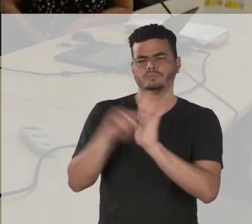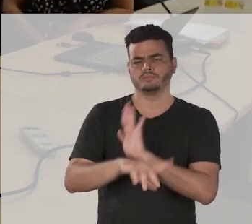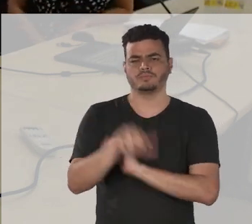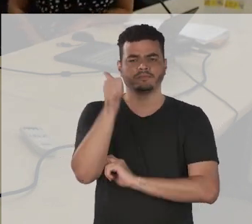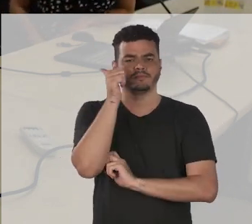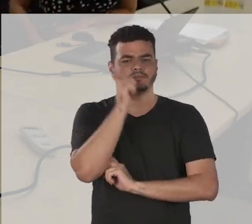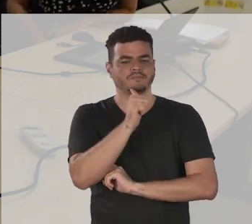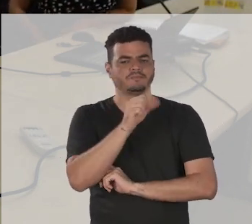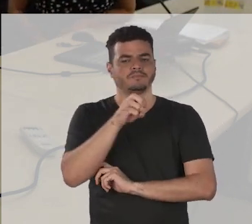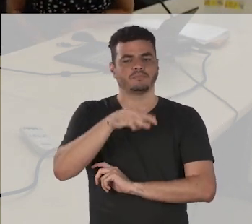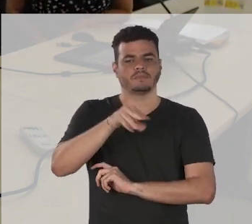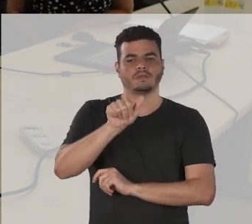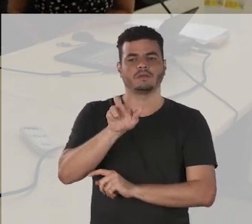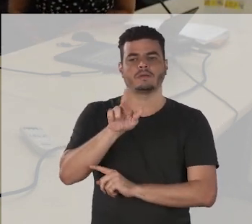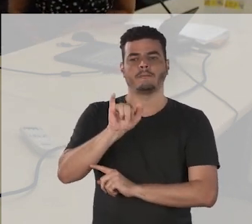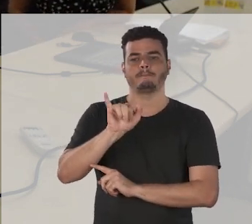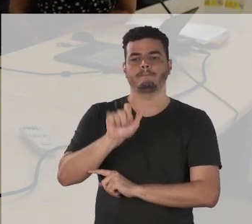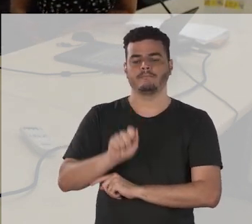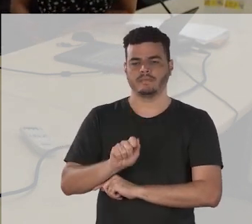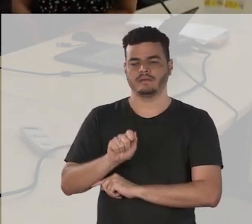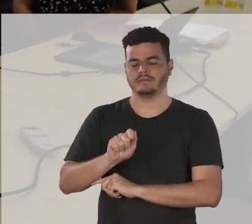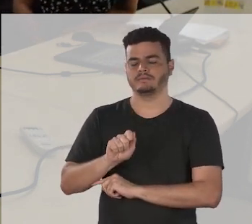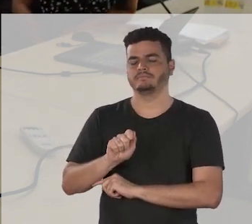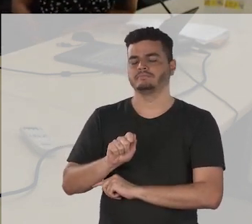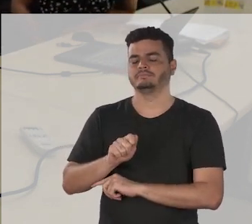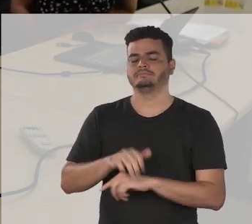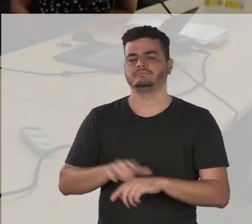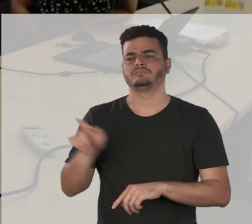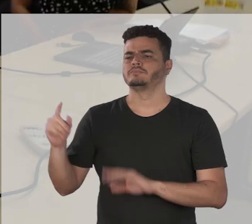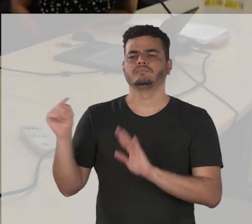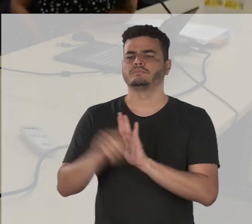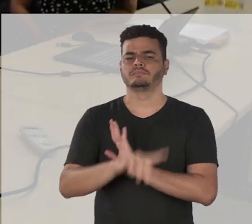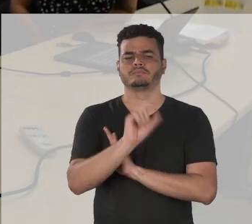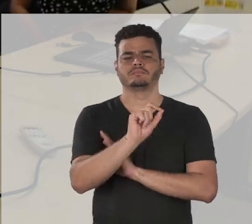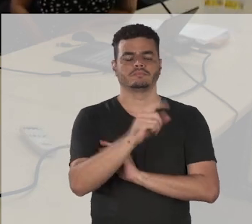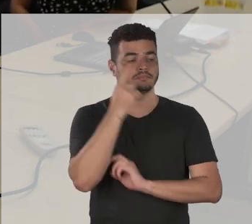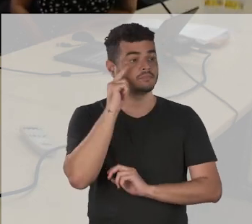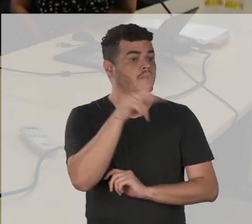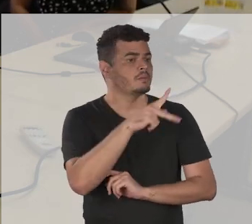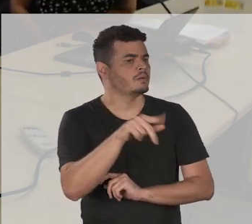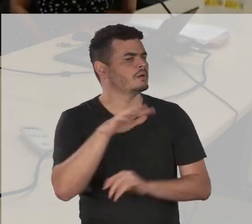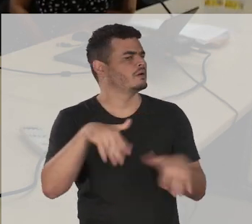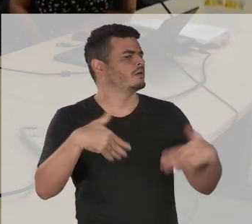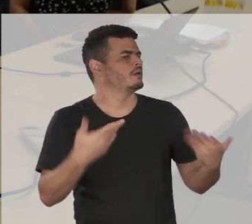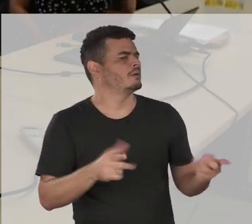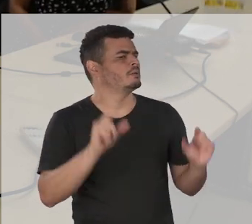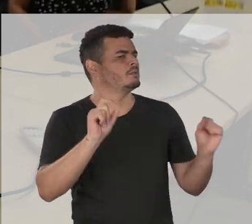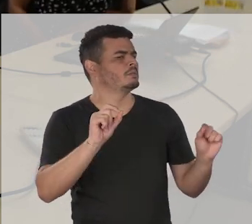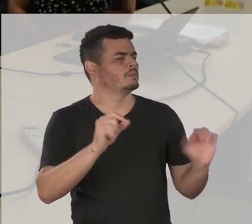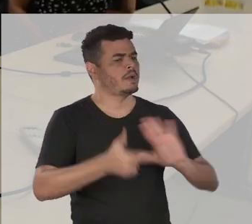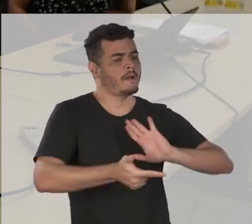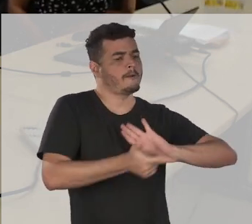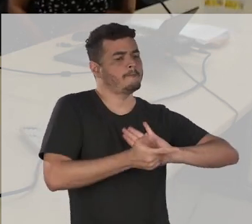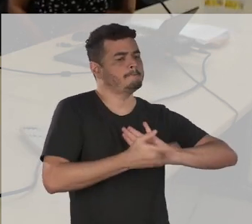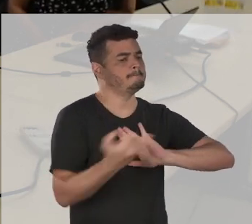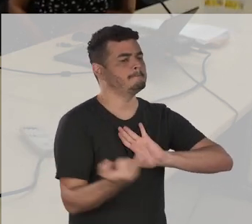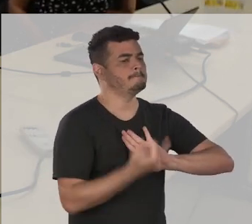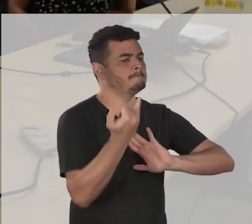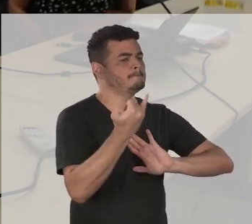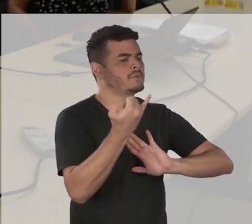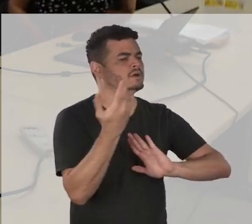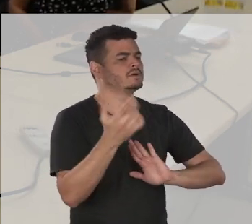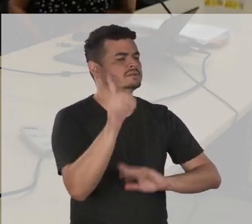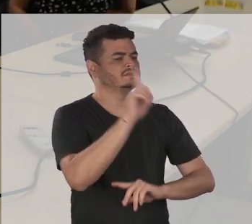Silene Medeiros Carneiro. Obrigada pela pergunta. Professora, qual seria o papel da leitura de imagem